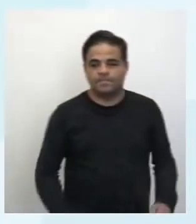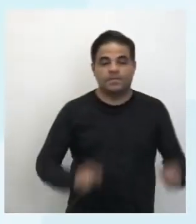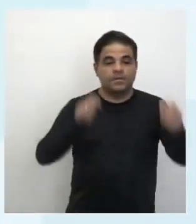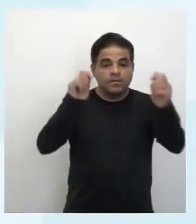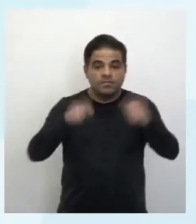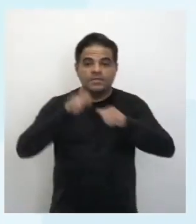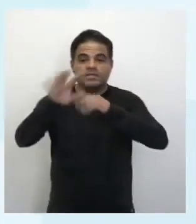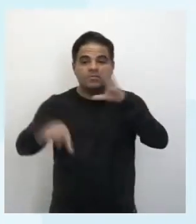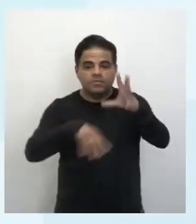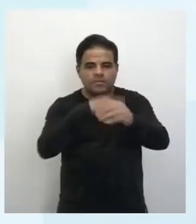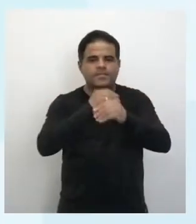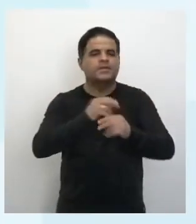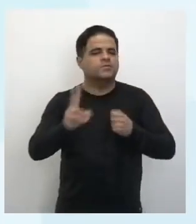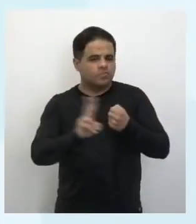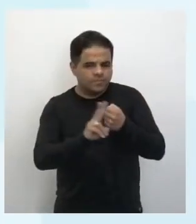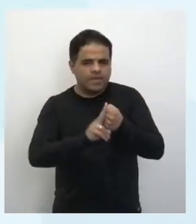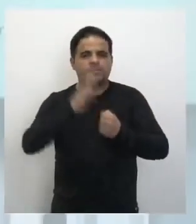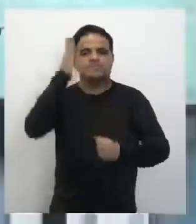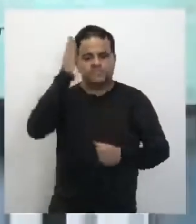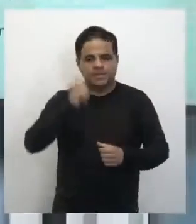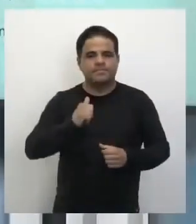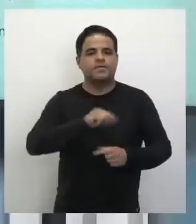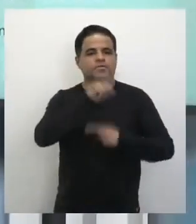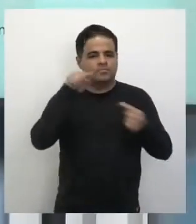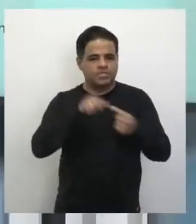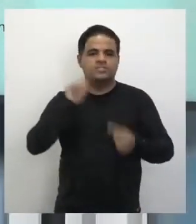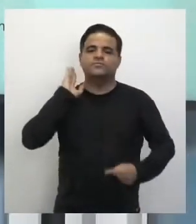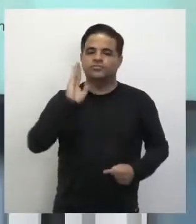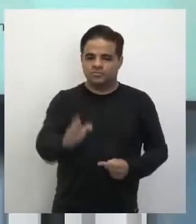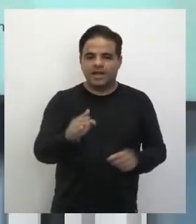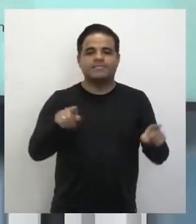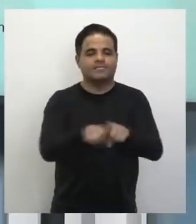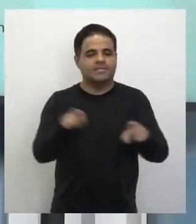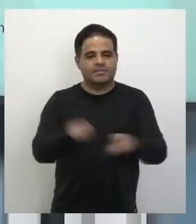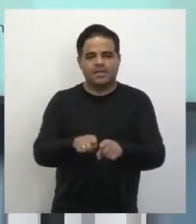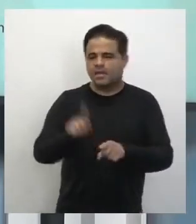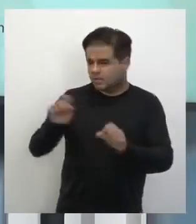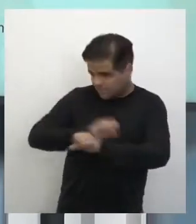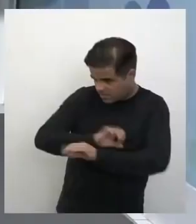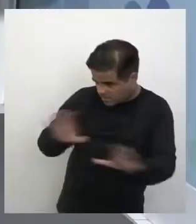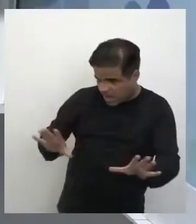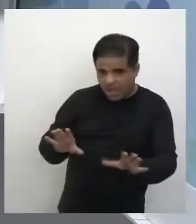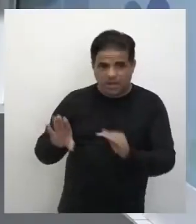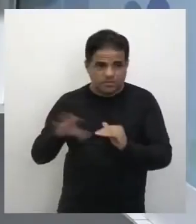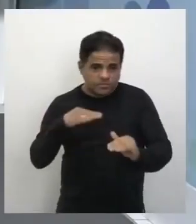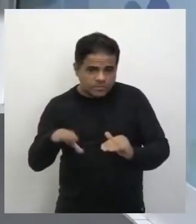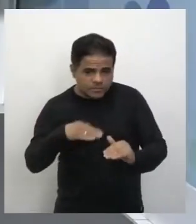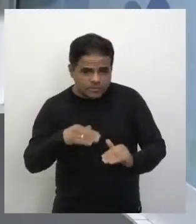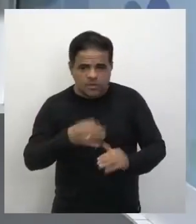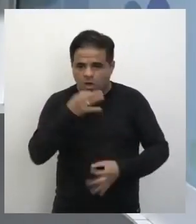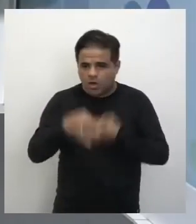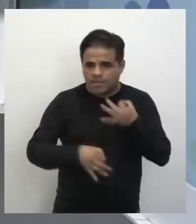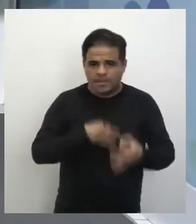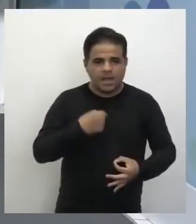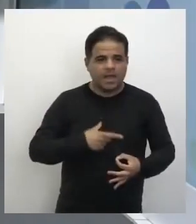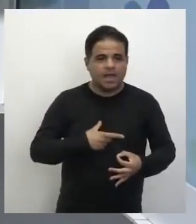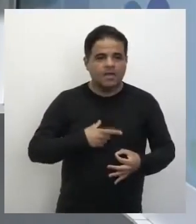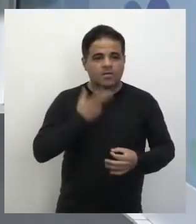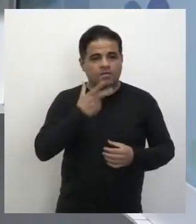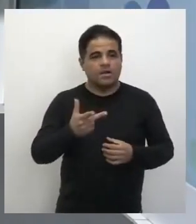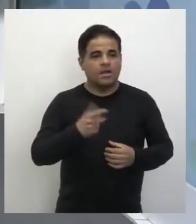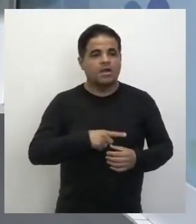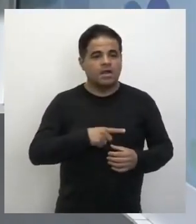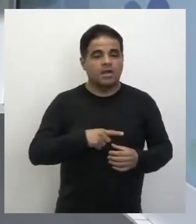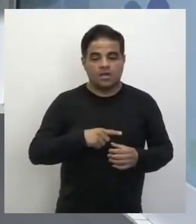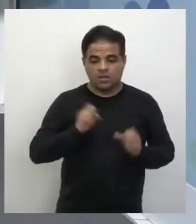verbo saber e objetiva direta também. Entendeu? Tá ficando claro? Eles estão mandando muitas... Não, falaram